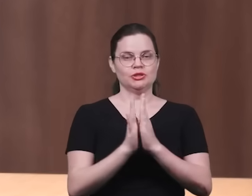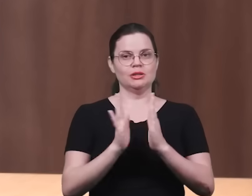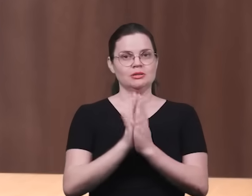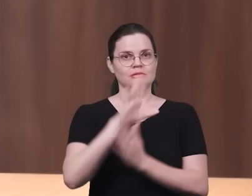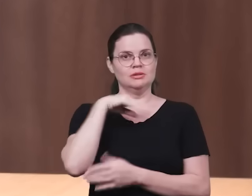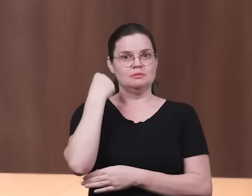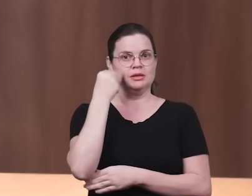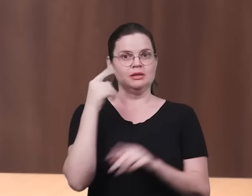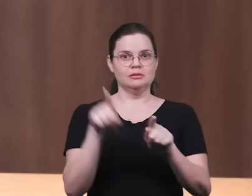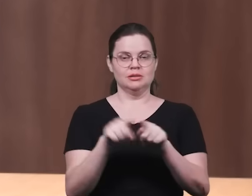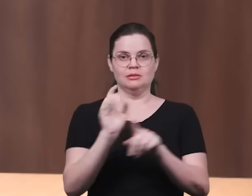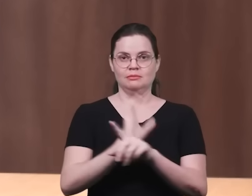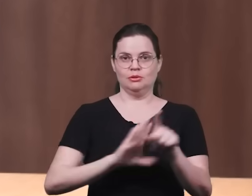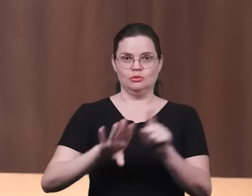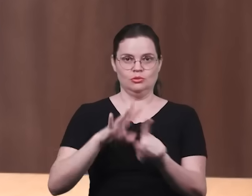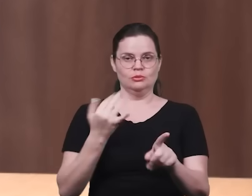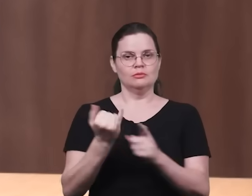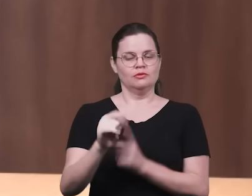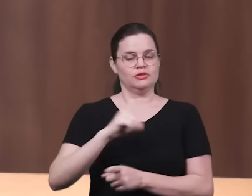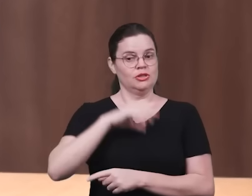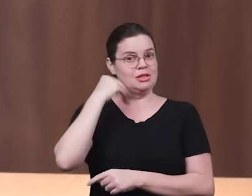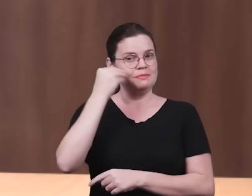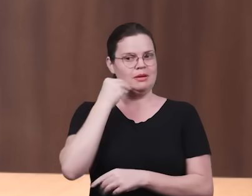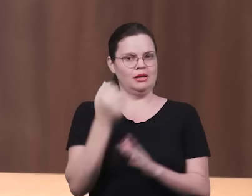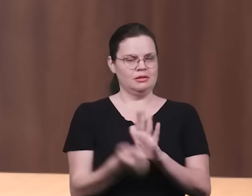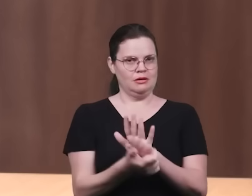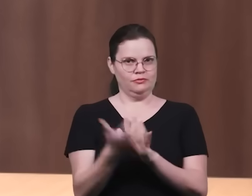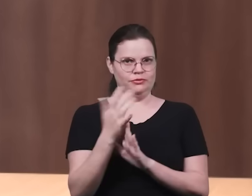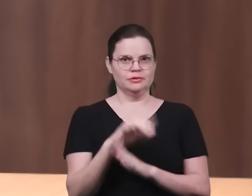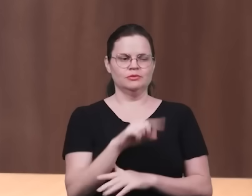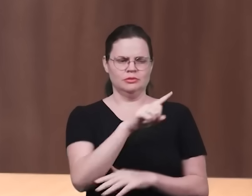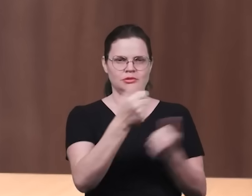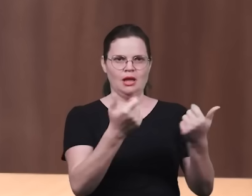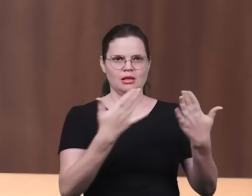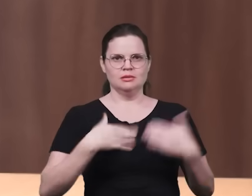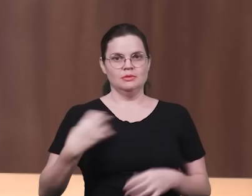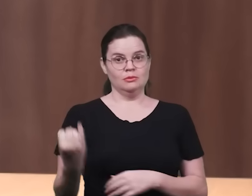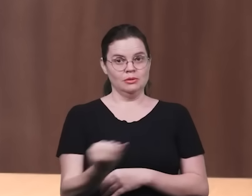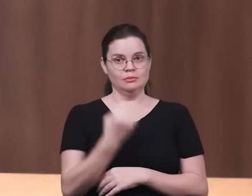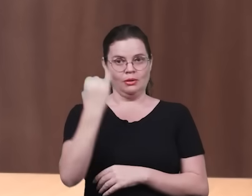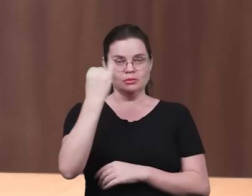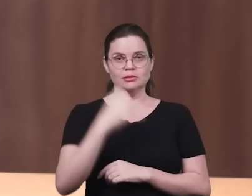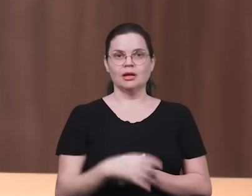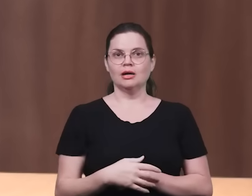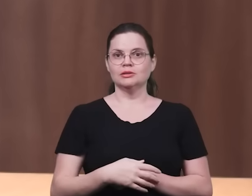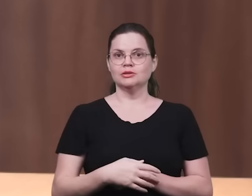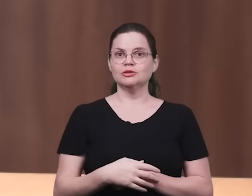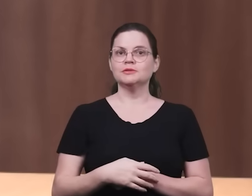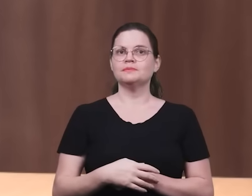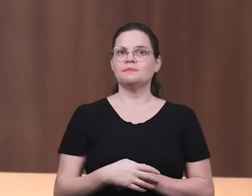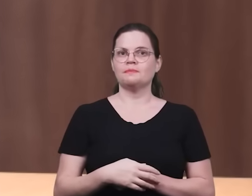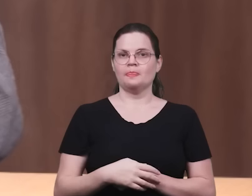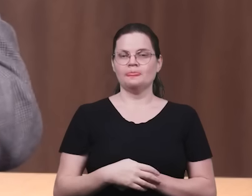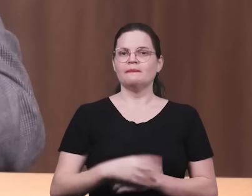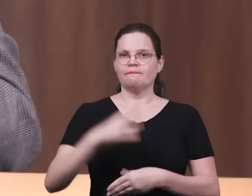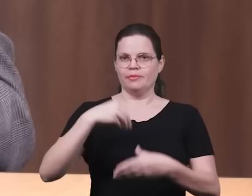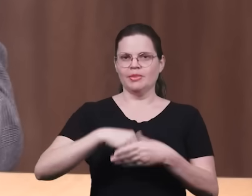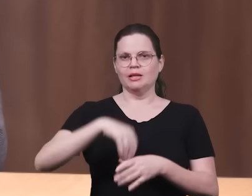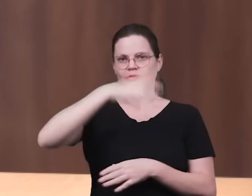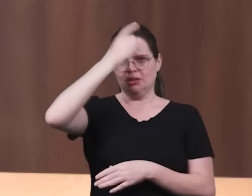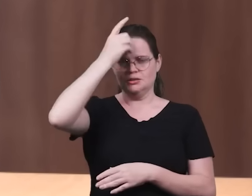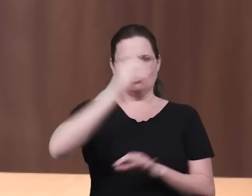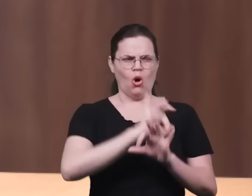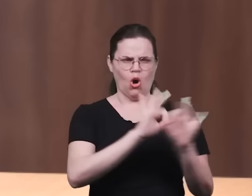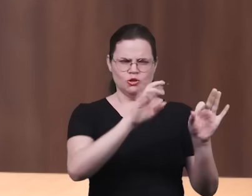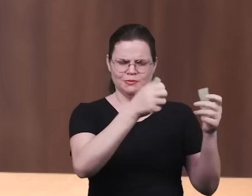intercessão e no culto profético. Isso que você falou é importante dentro do dom, por isso que eles estão, muito